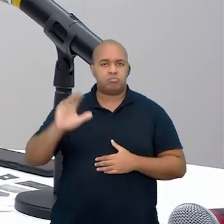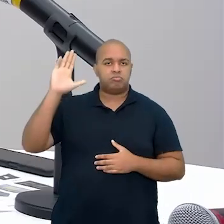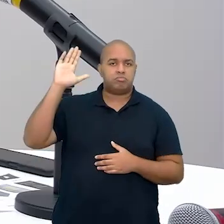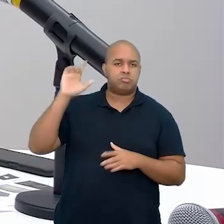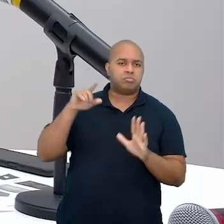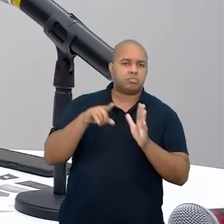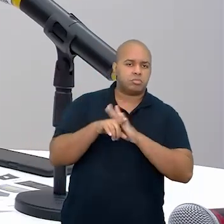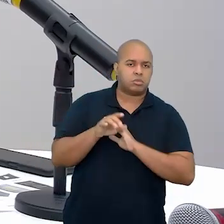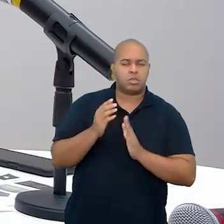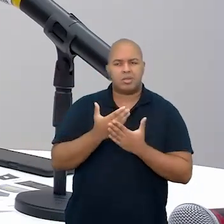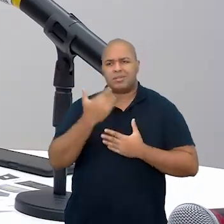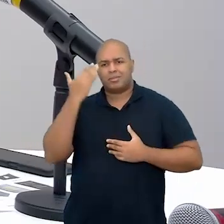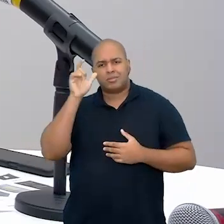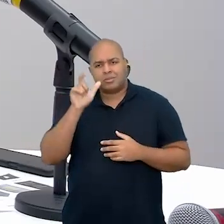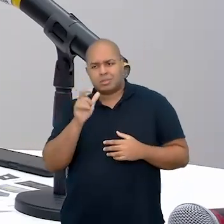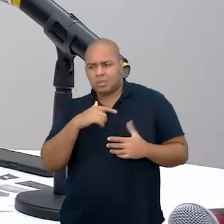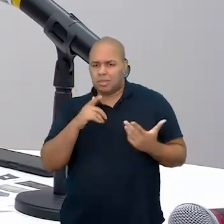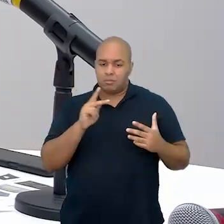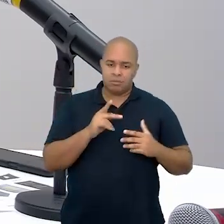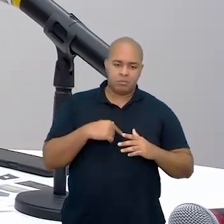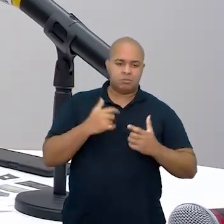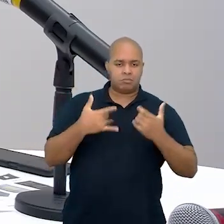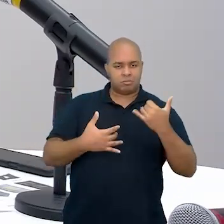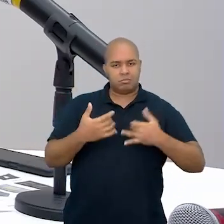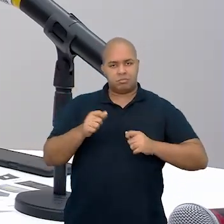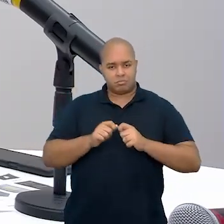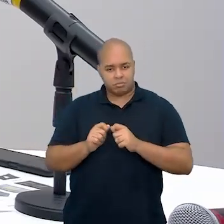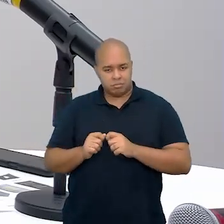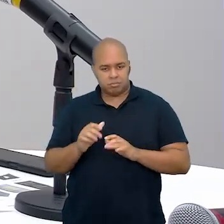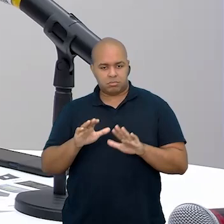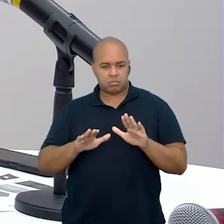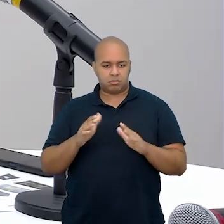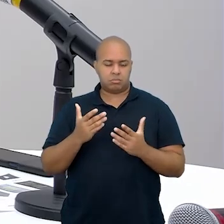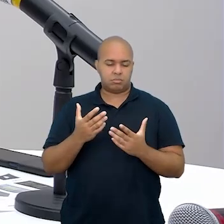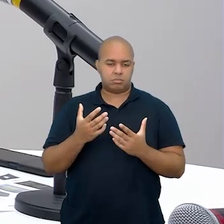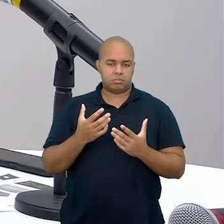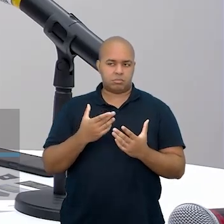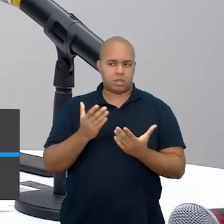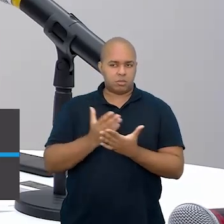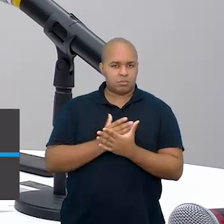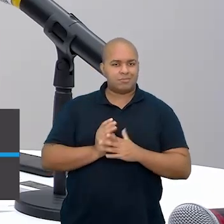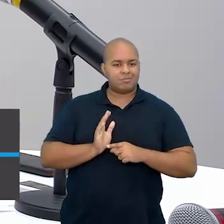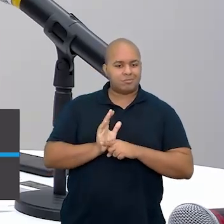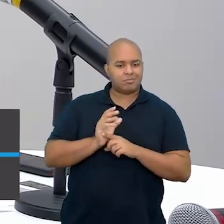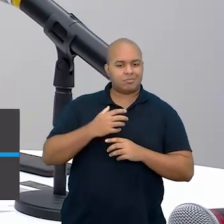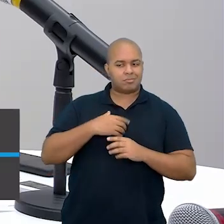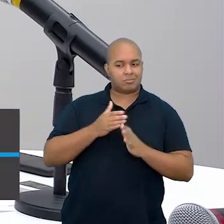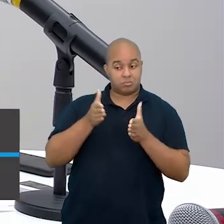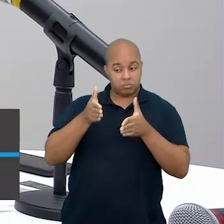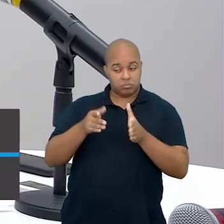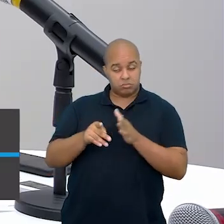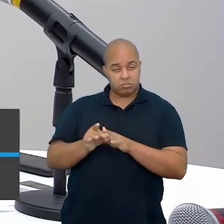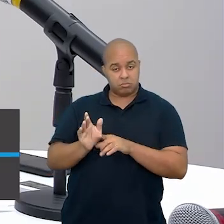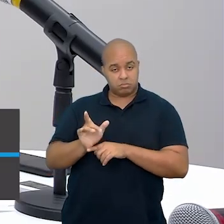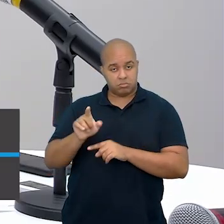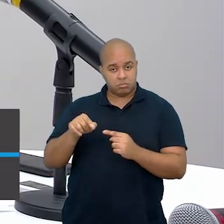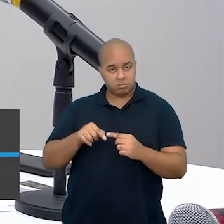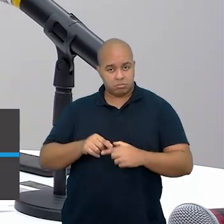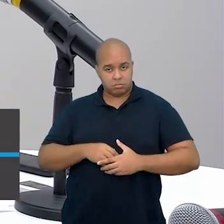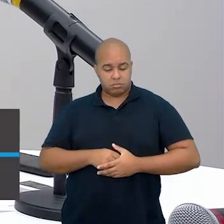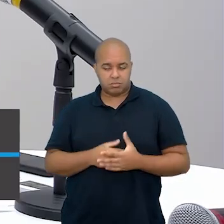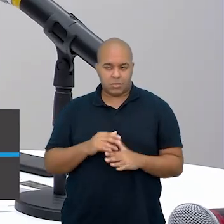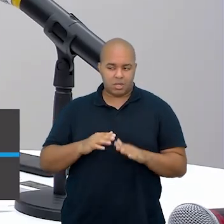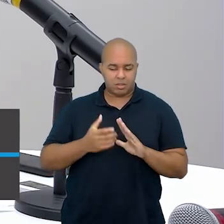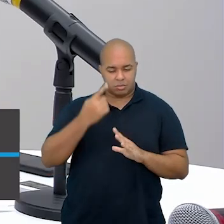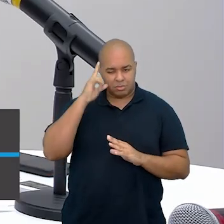mão e perguntar, eu não entendi isso, e o professor fazer uma ação direcionada, pontual, e